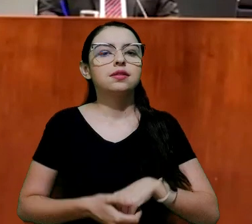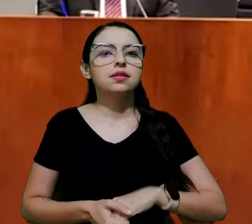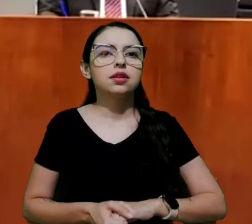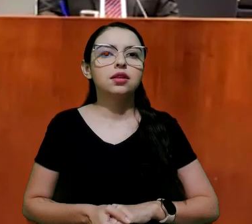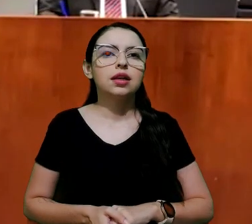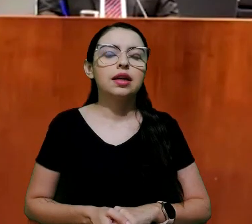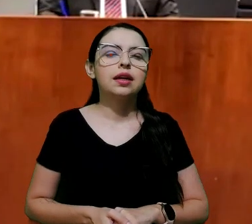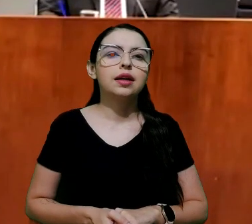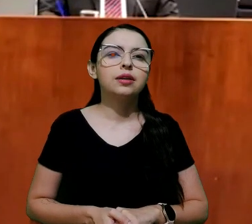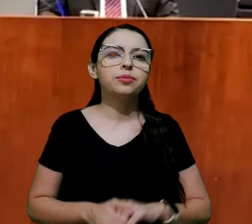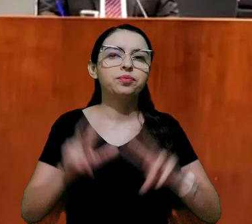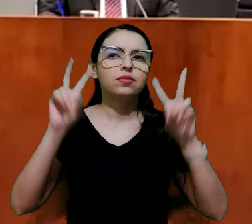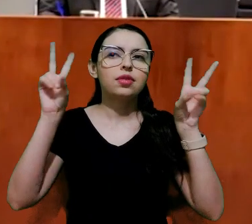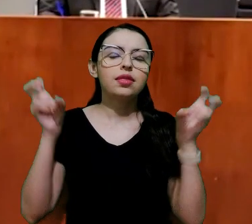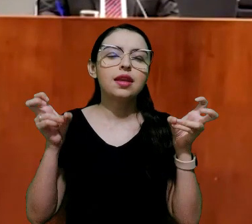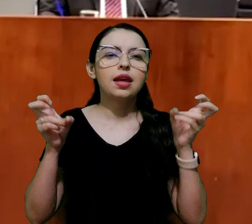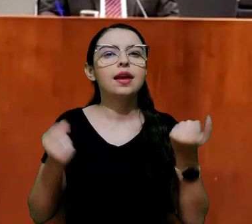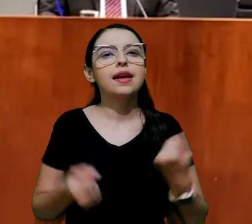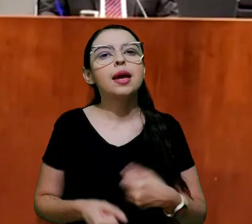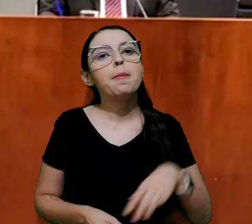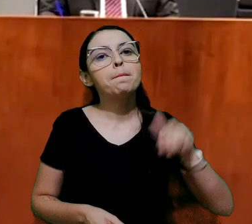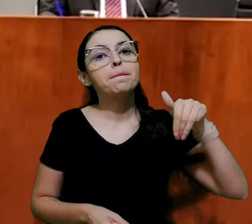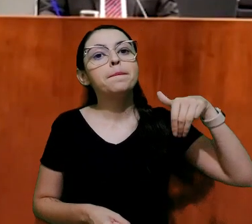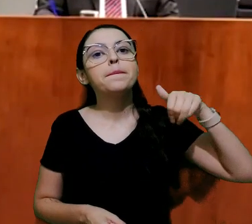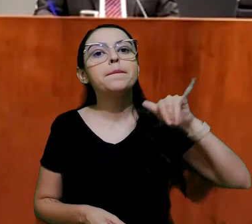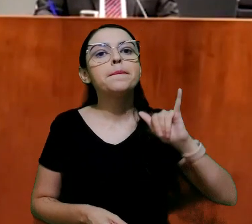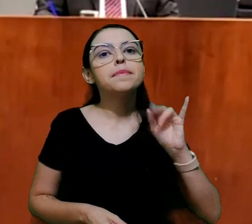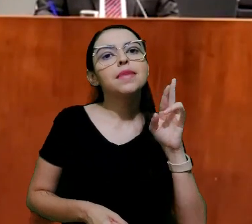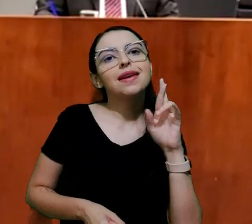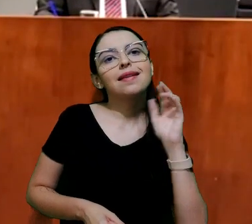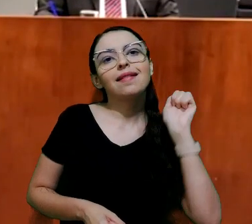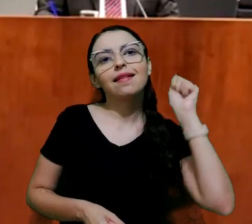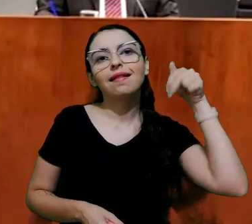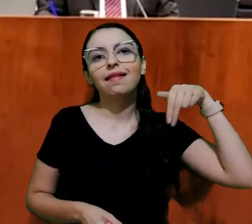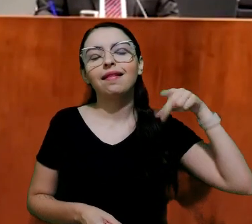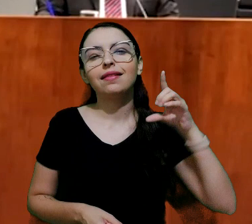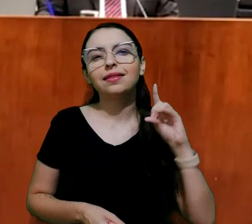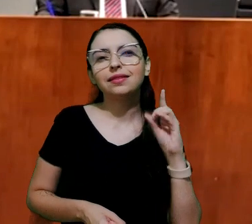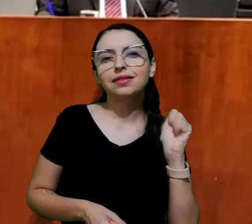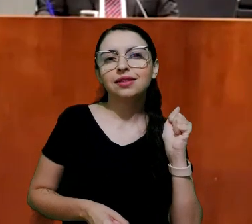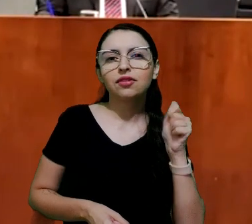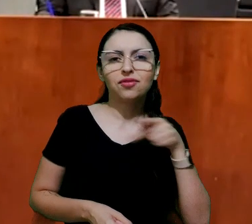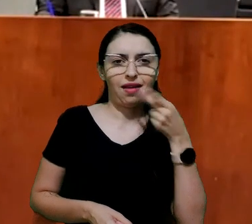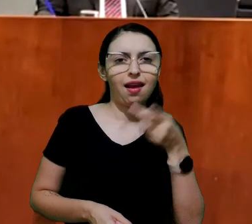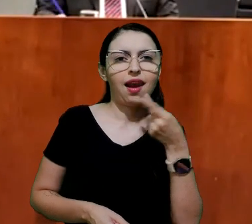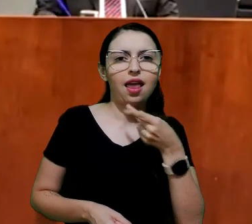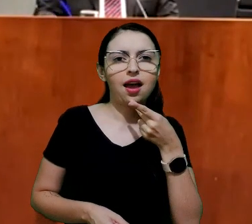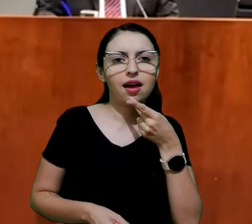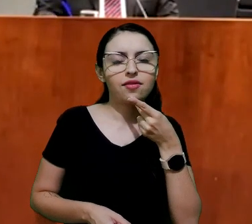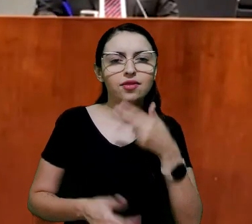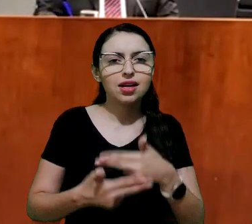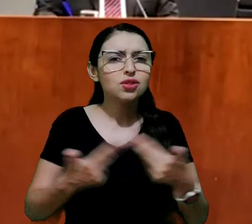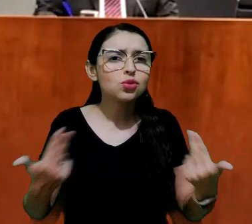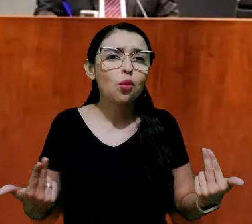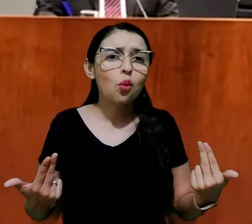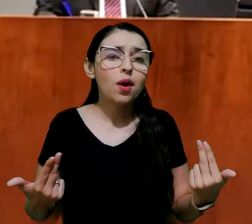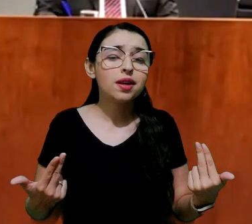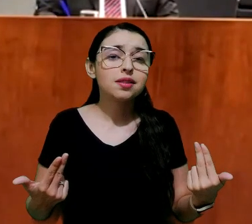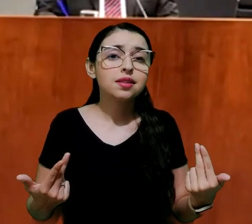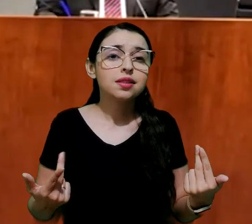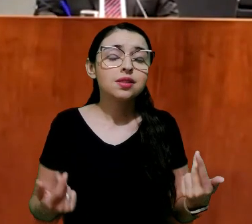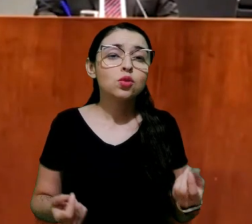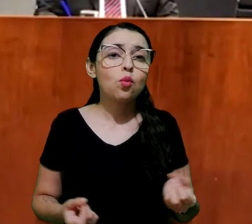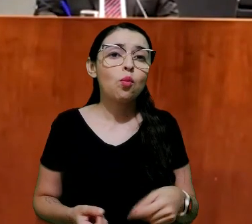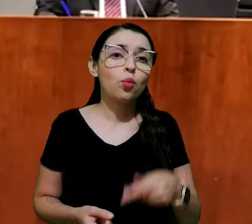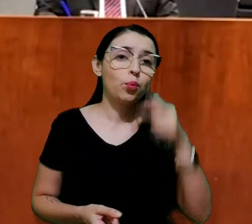Miranda dizia, que o patrimônio é o conjunto das coisas sobre as quais o homem